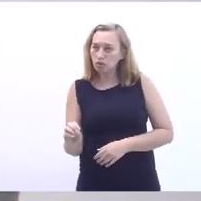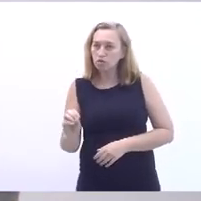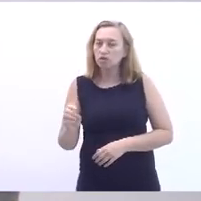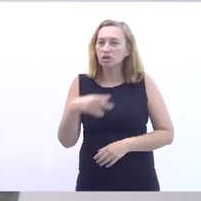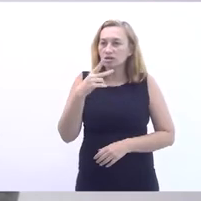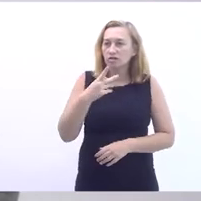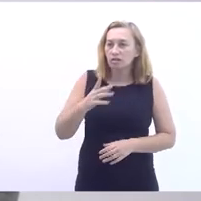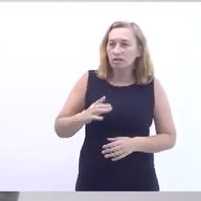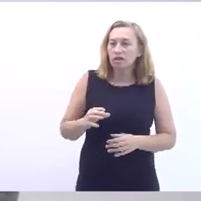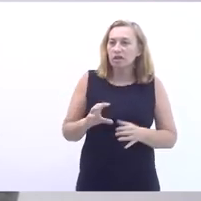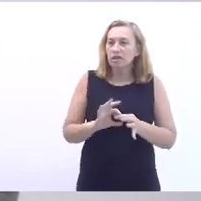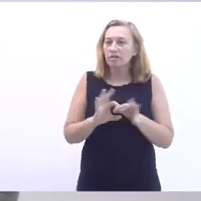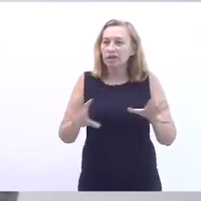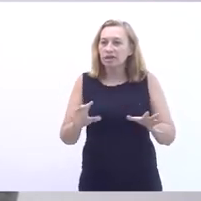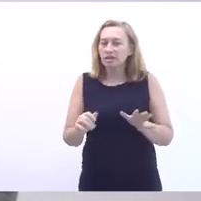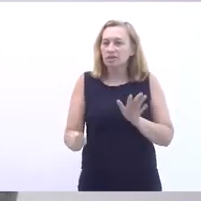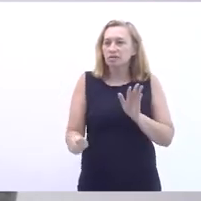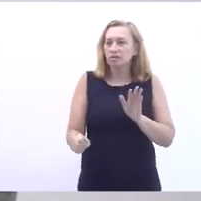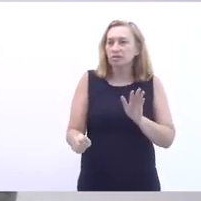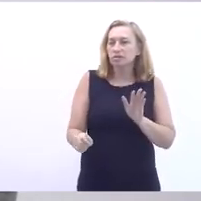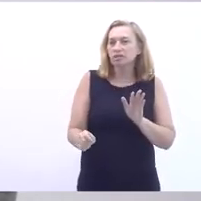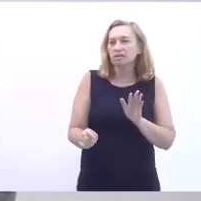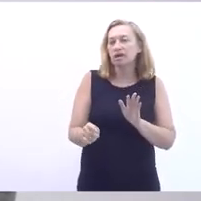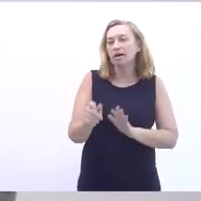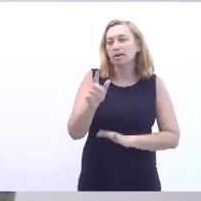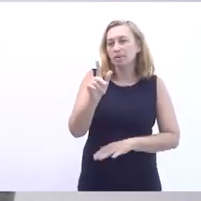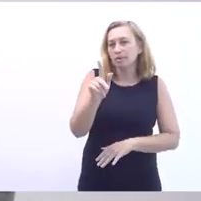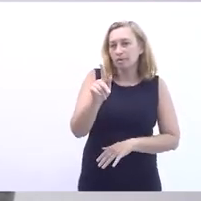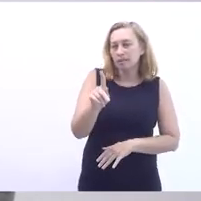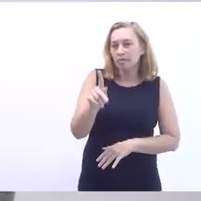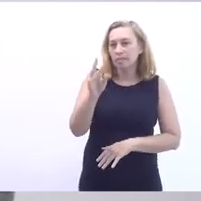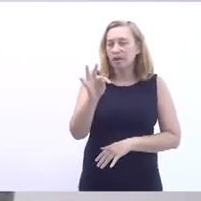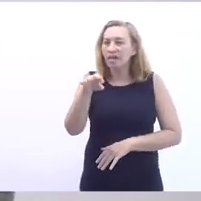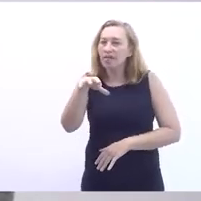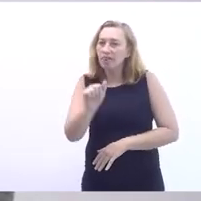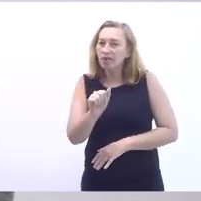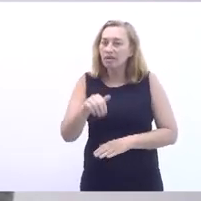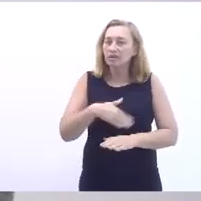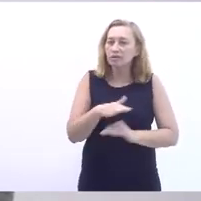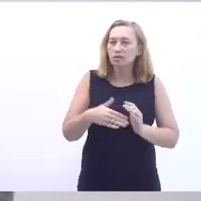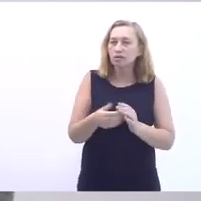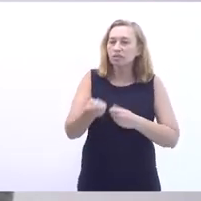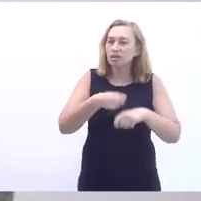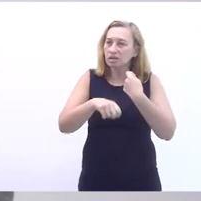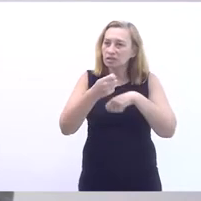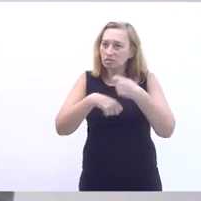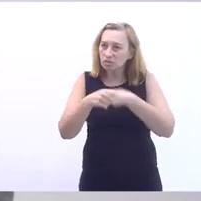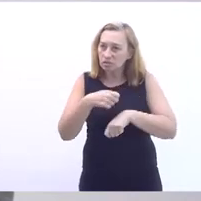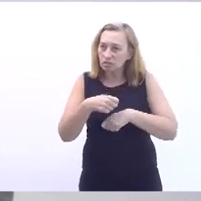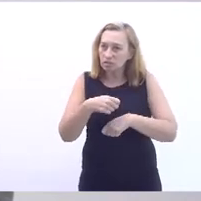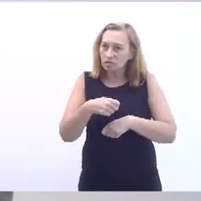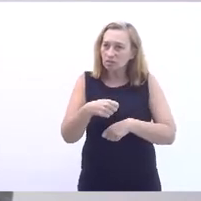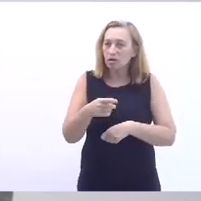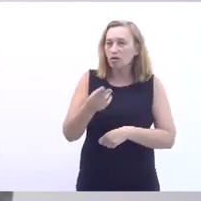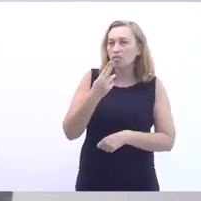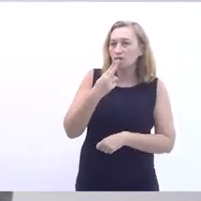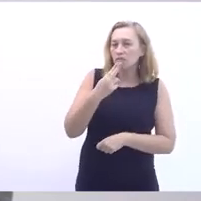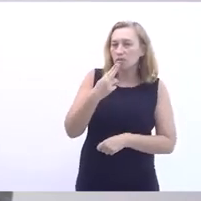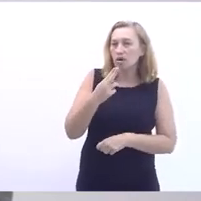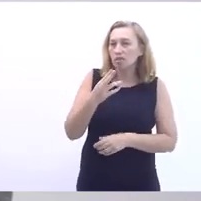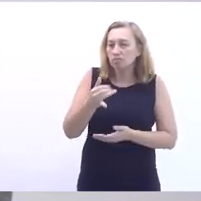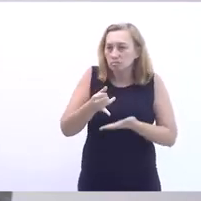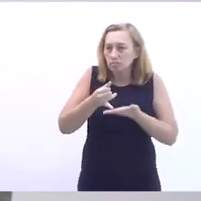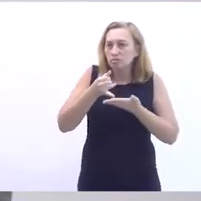legalização integral da planta todas as vias dela científicamente de administração sendo ela fumado ou